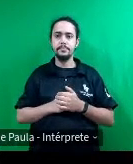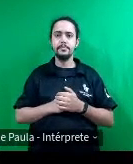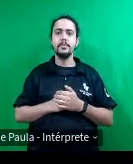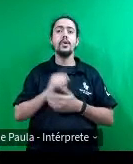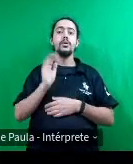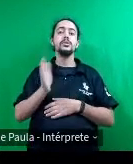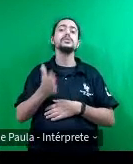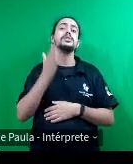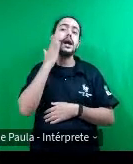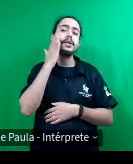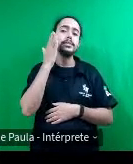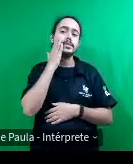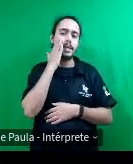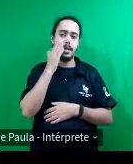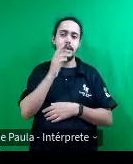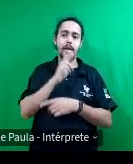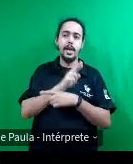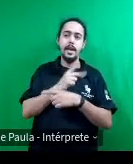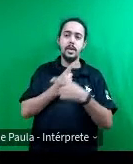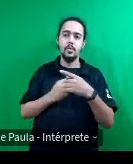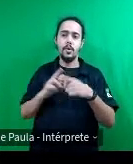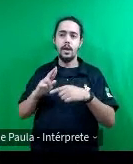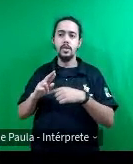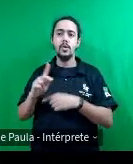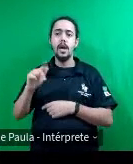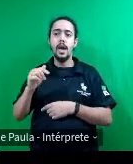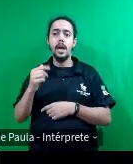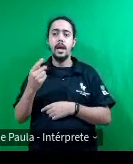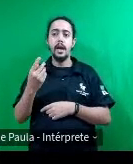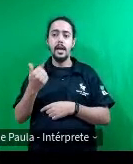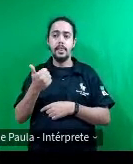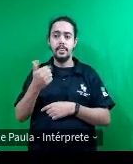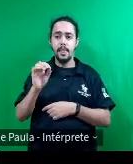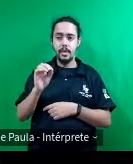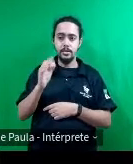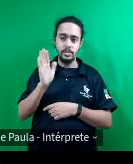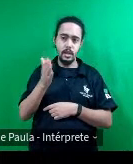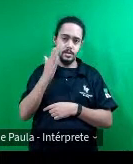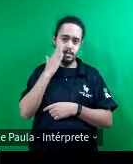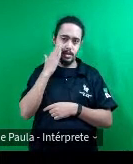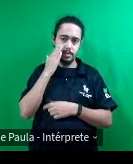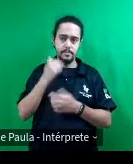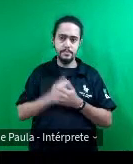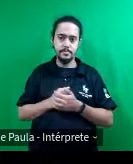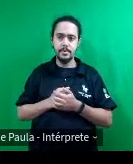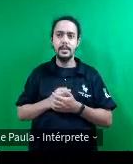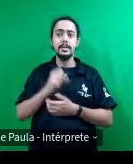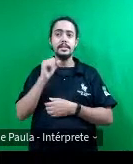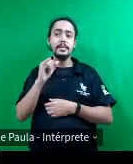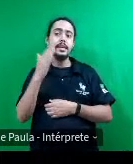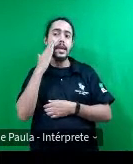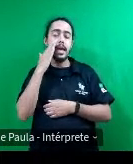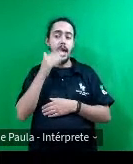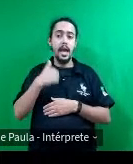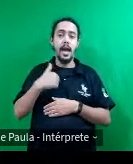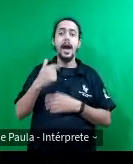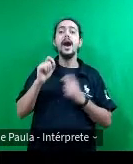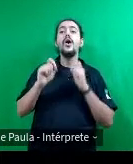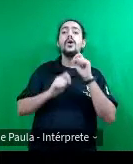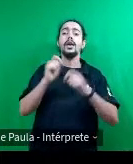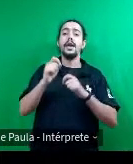4,8 aqui. Ora, se está chegando 12 e por aqui está descendo 4,8, o restante vem